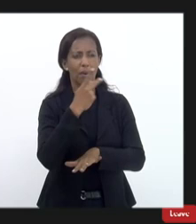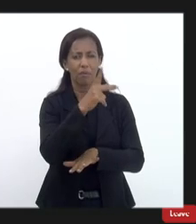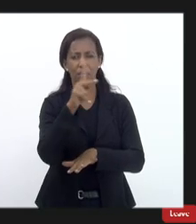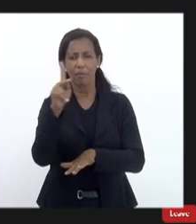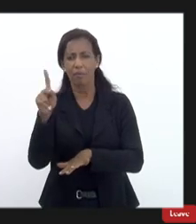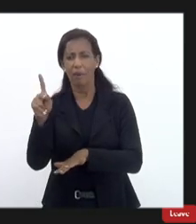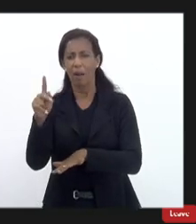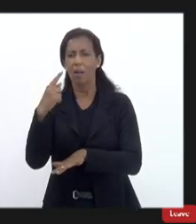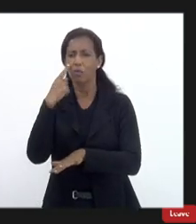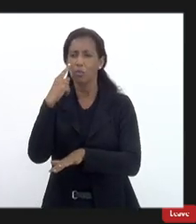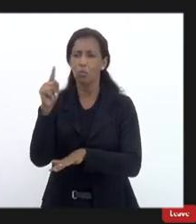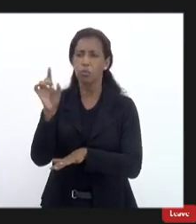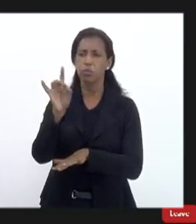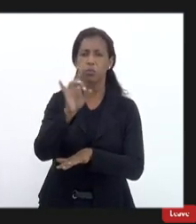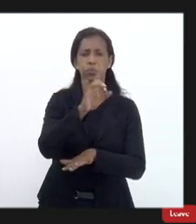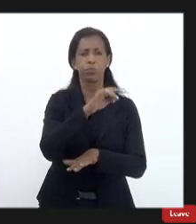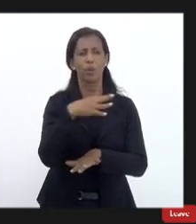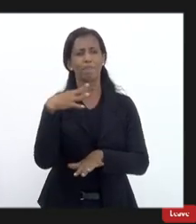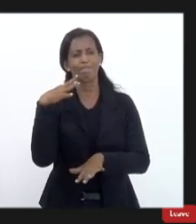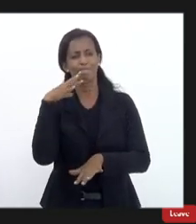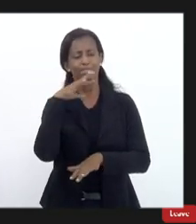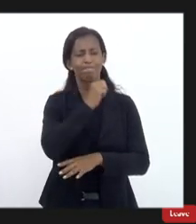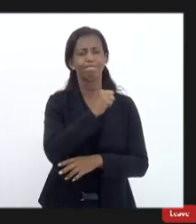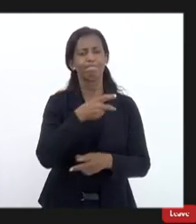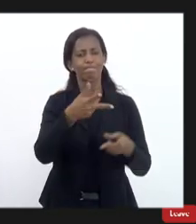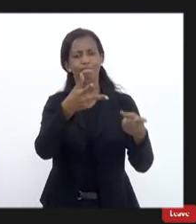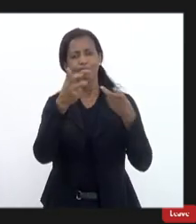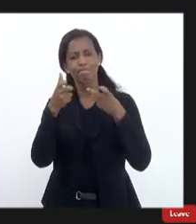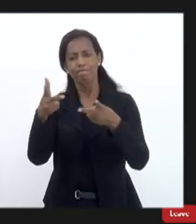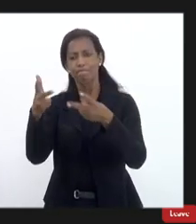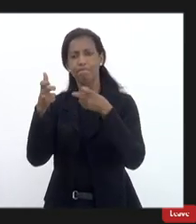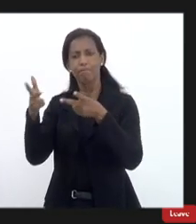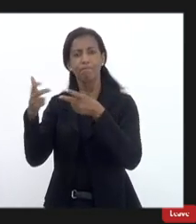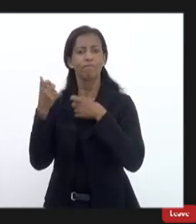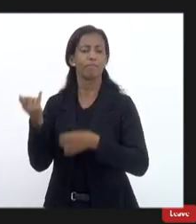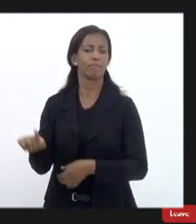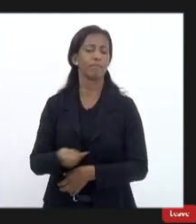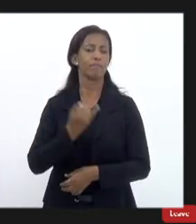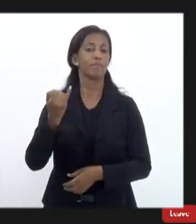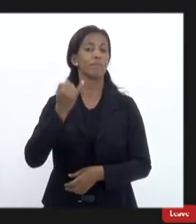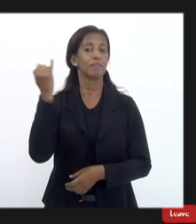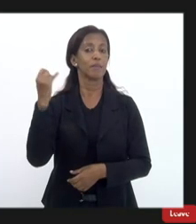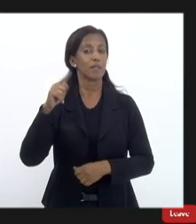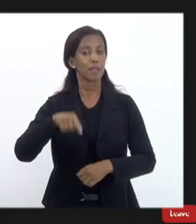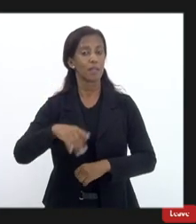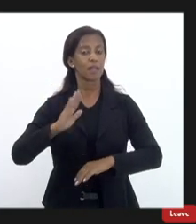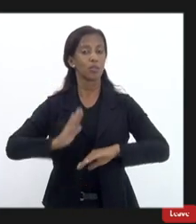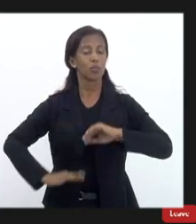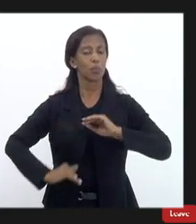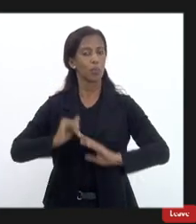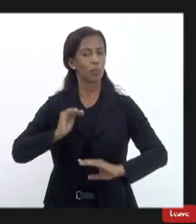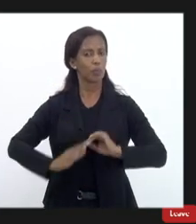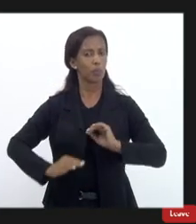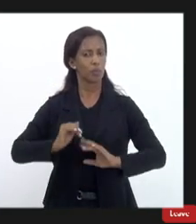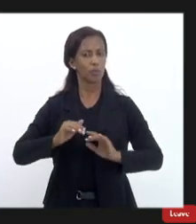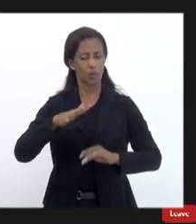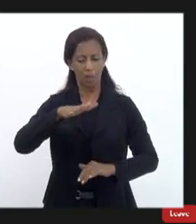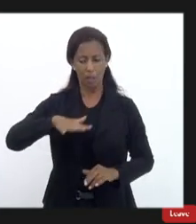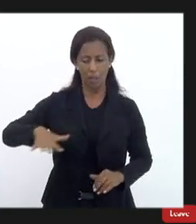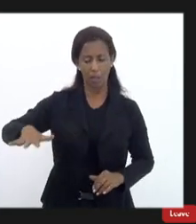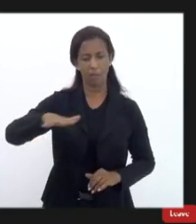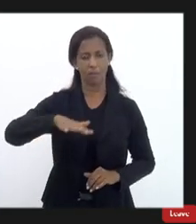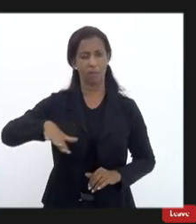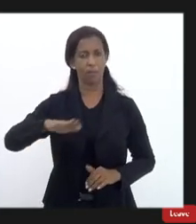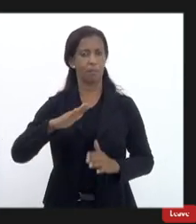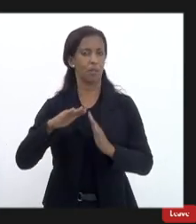nessa audiência pública, a gente pode perceber a importância desses profissionais no ambiente